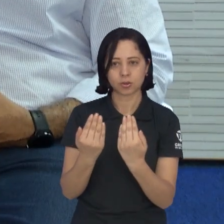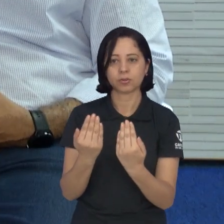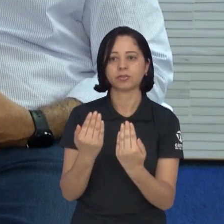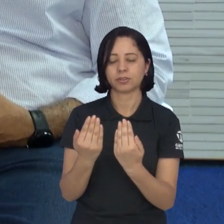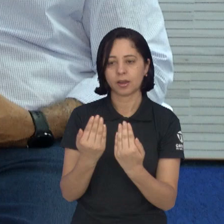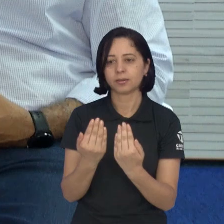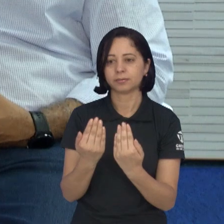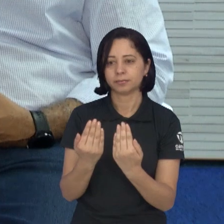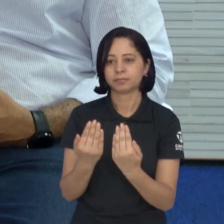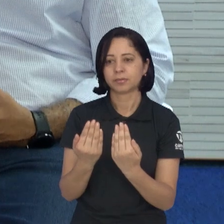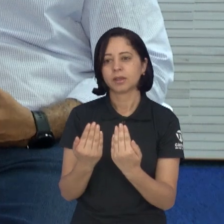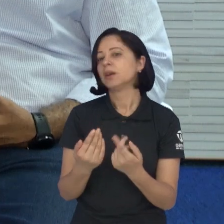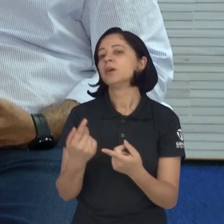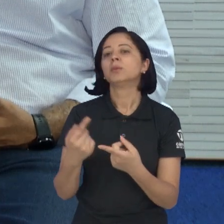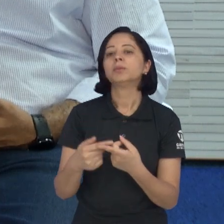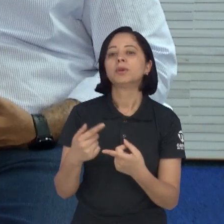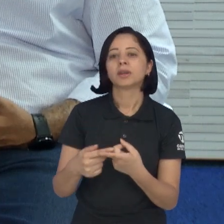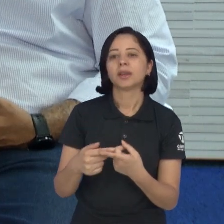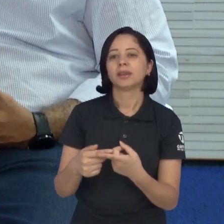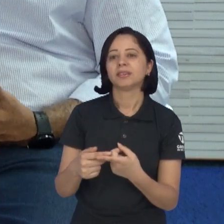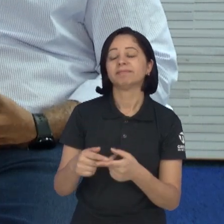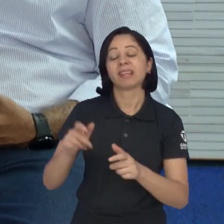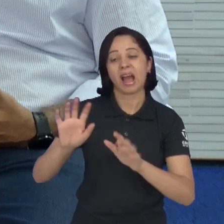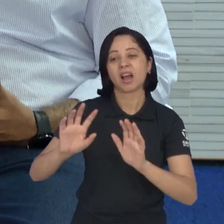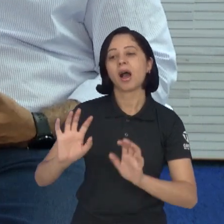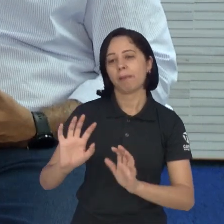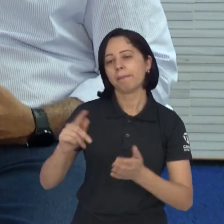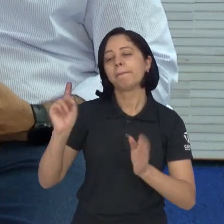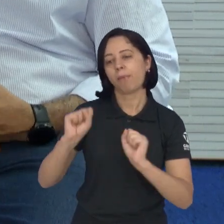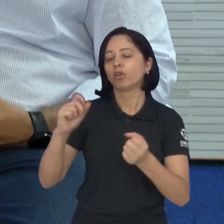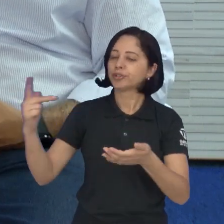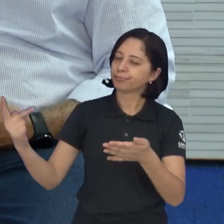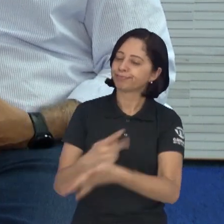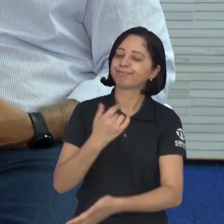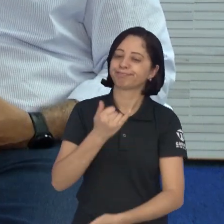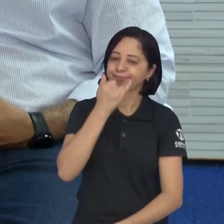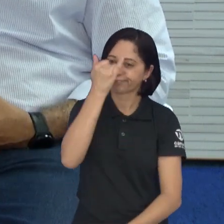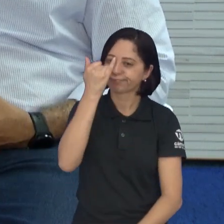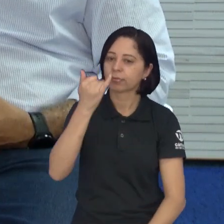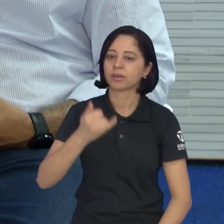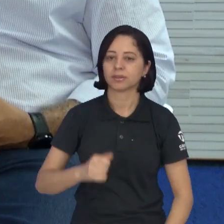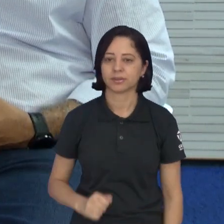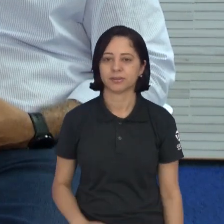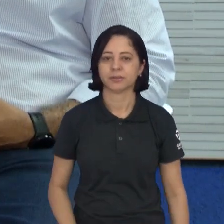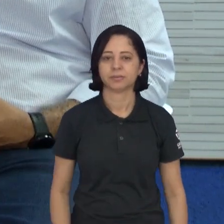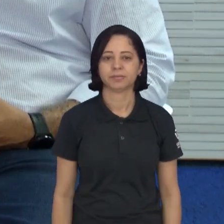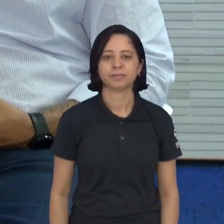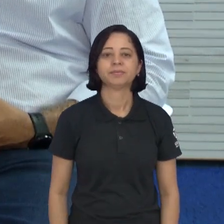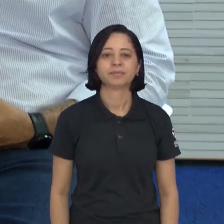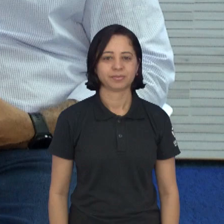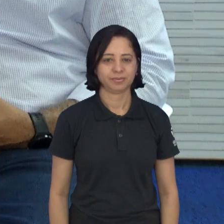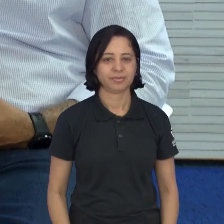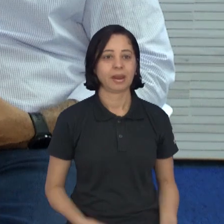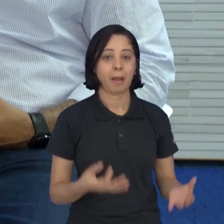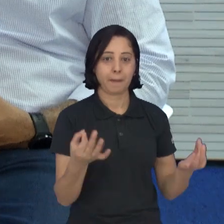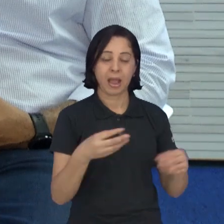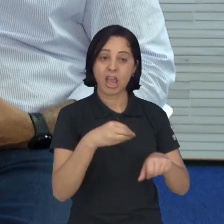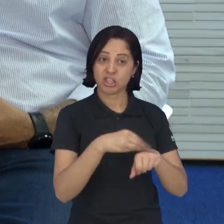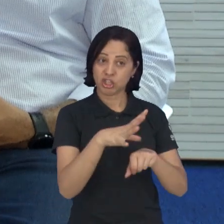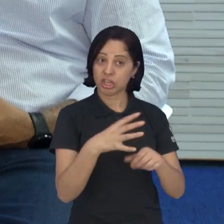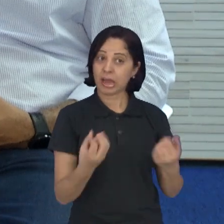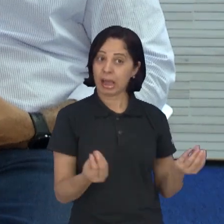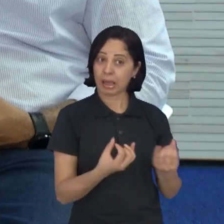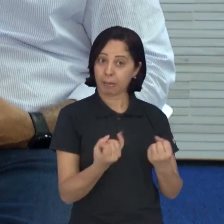pode se beneficiar de um erro de alguém. Já aconteceu e ele evita um erro com ele também. Perfeito, uma dica valiosa.